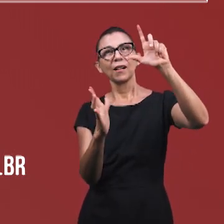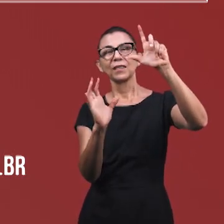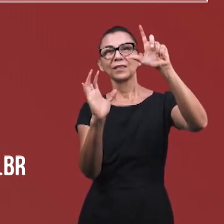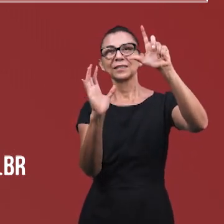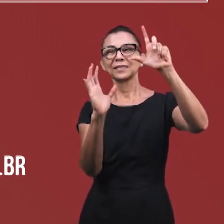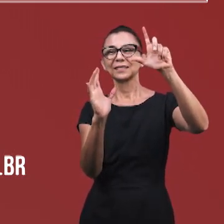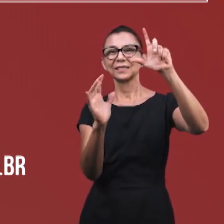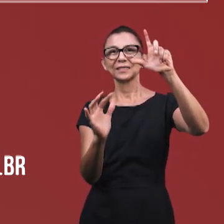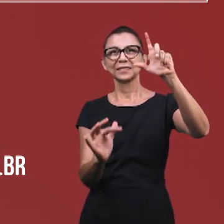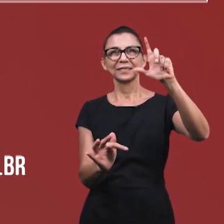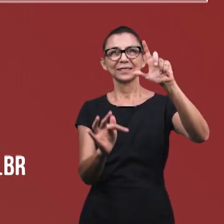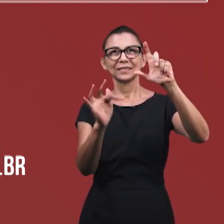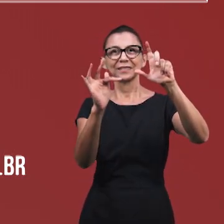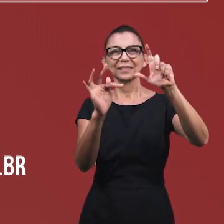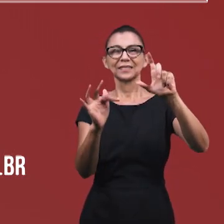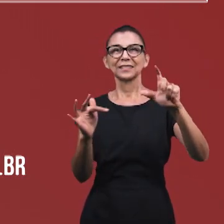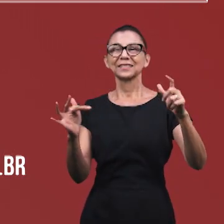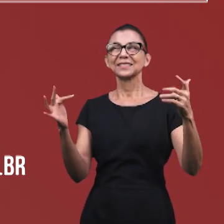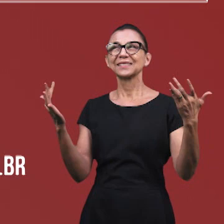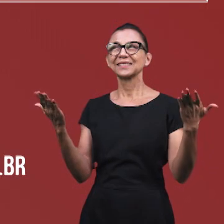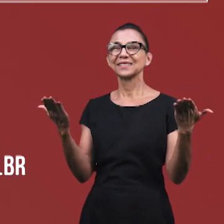em mim